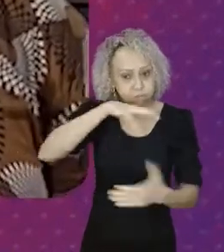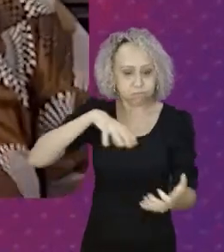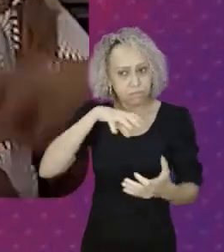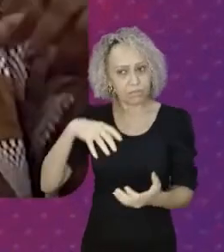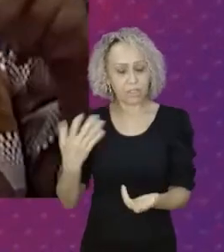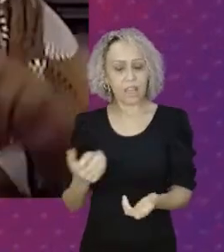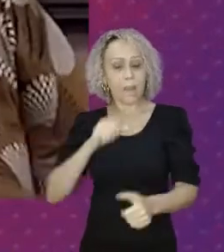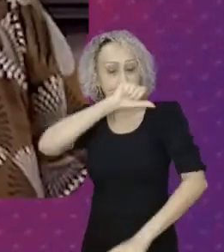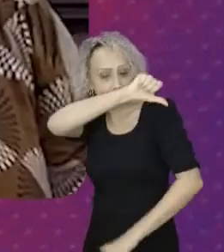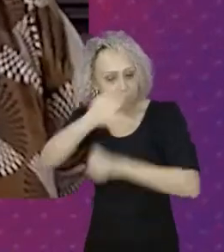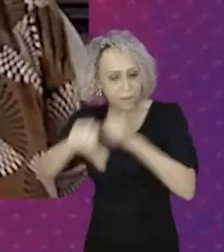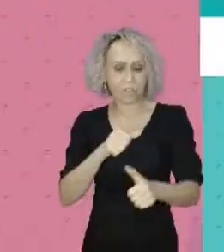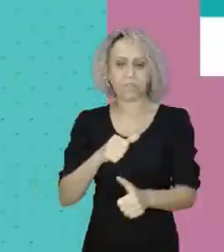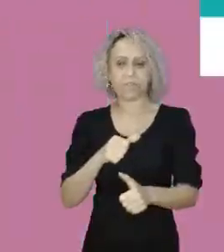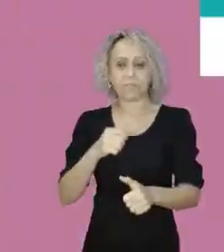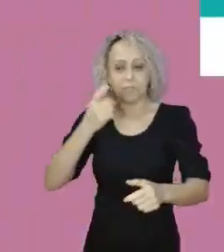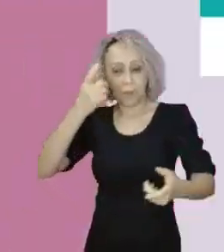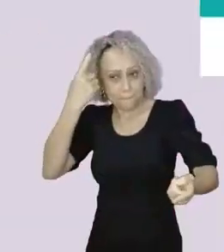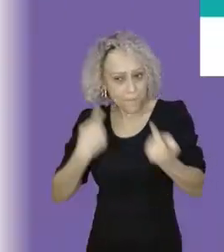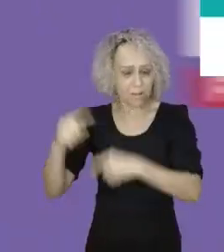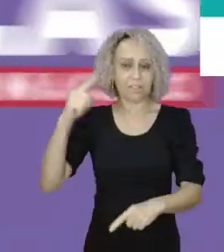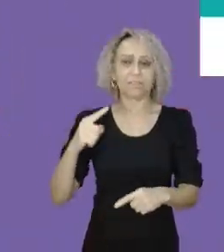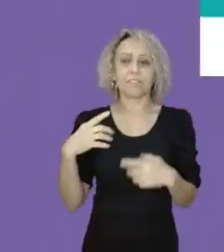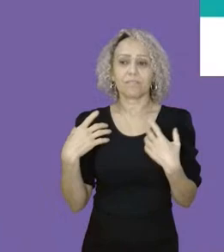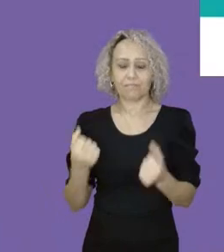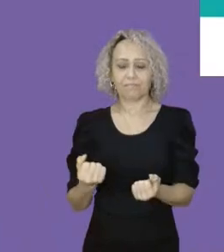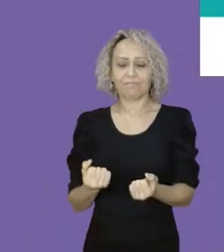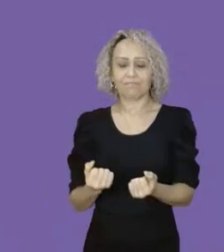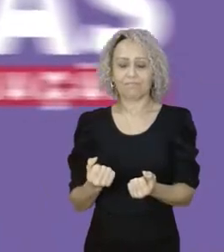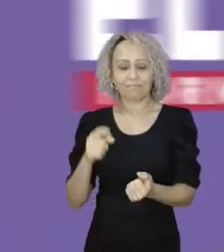negras. Vamos fazer uma revolução cotidiana.